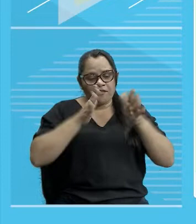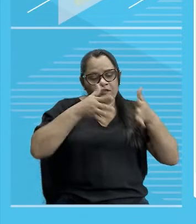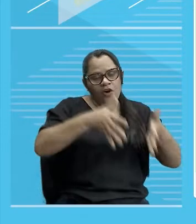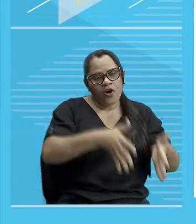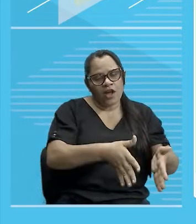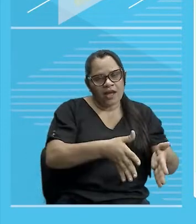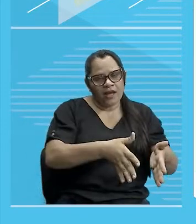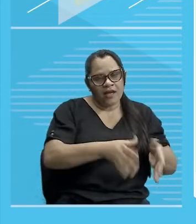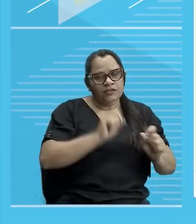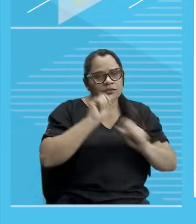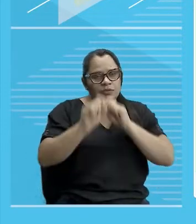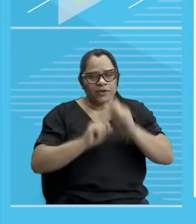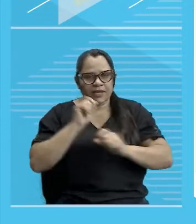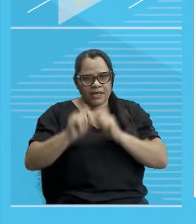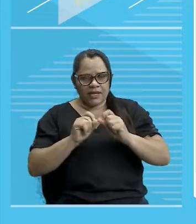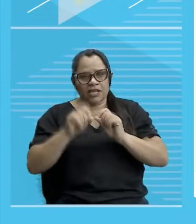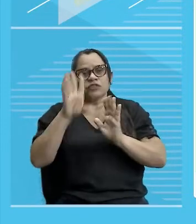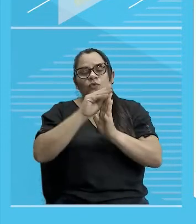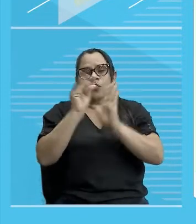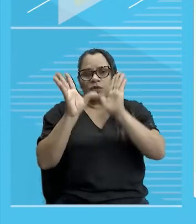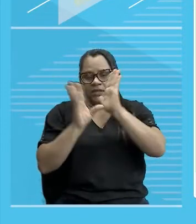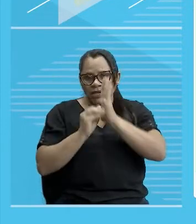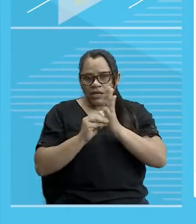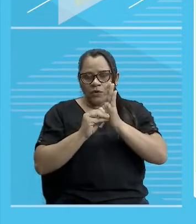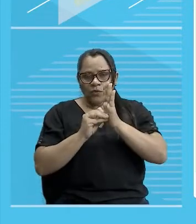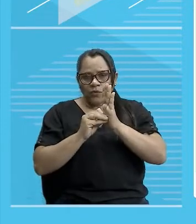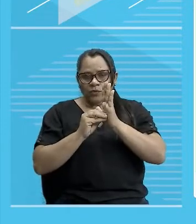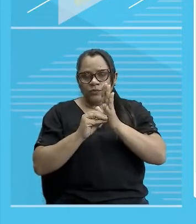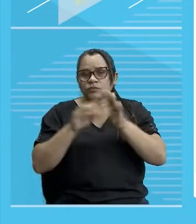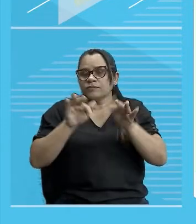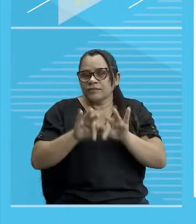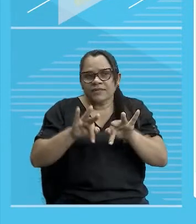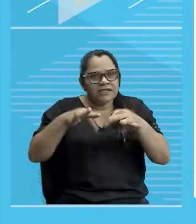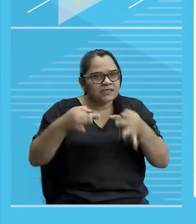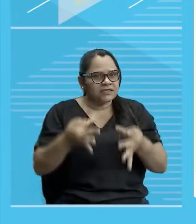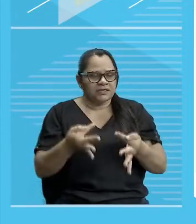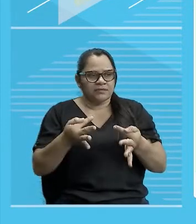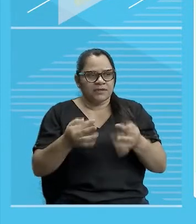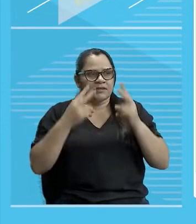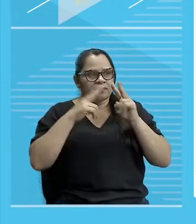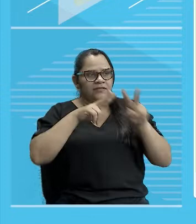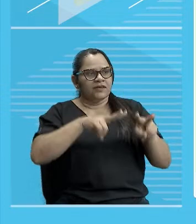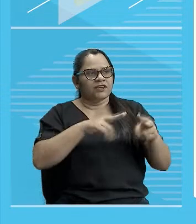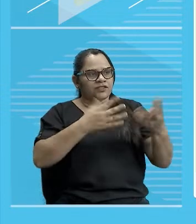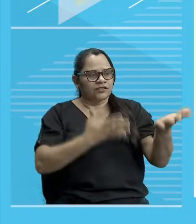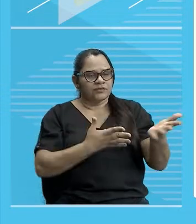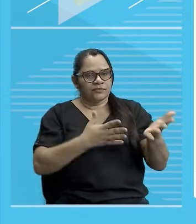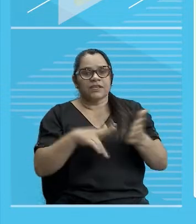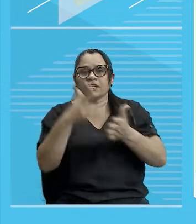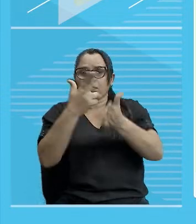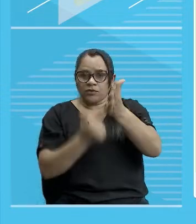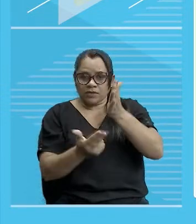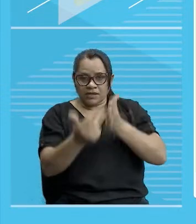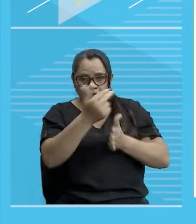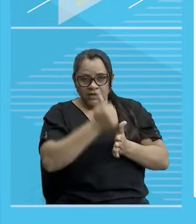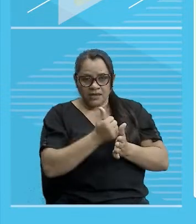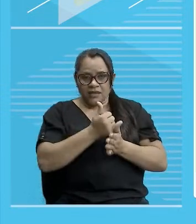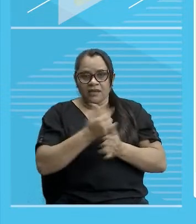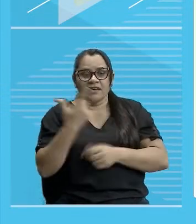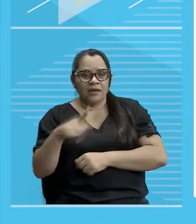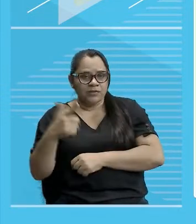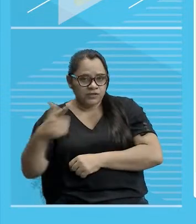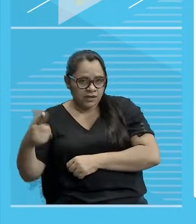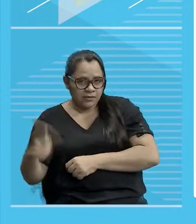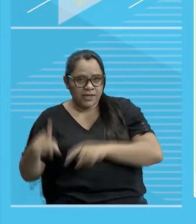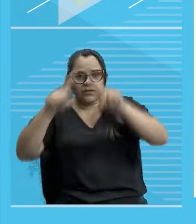para a gente poder entender este assunto de forma muito mais simples Eu desenhei várias vezes a pirâmide